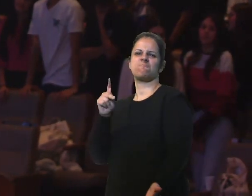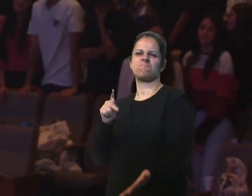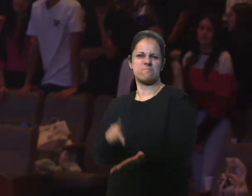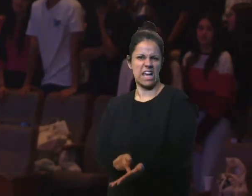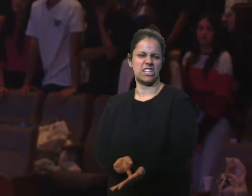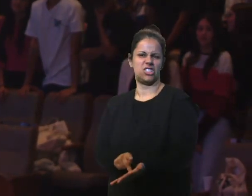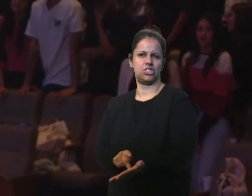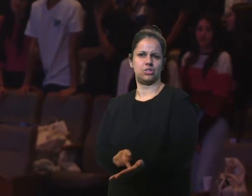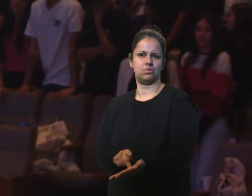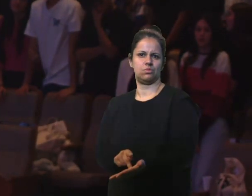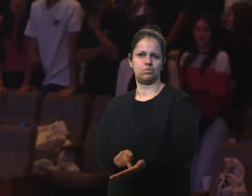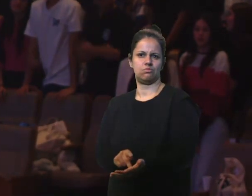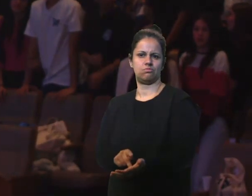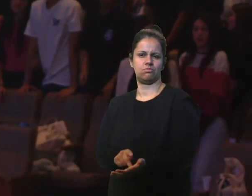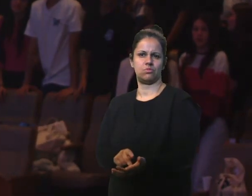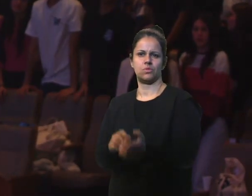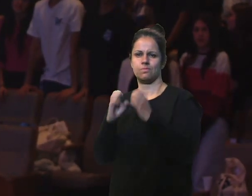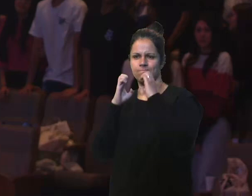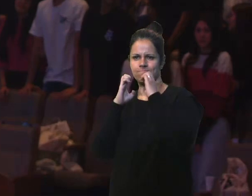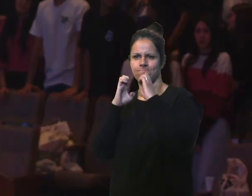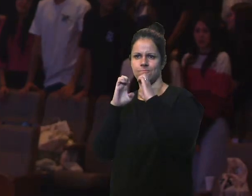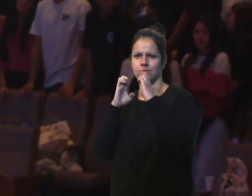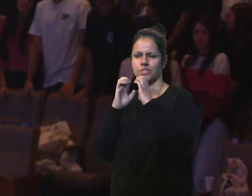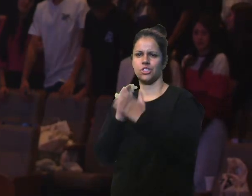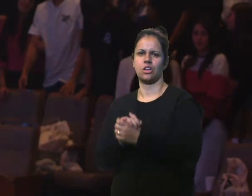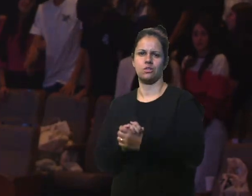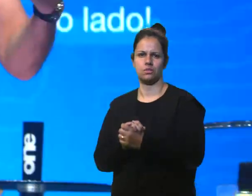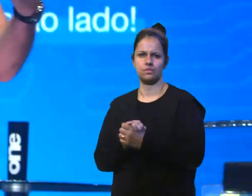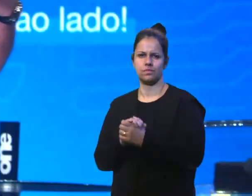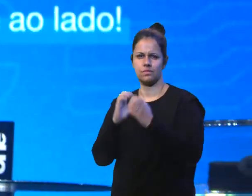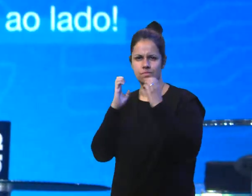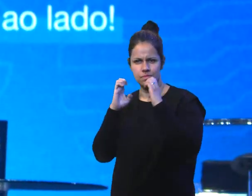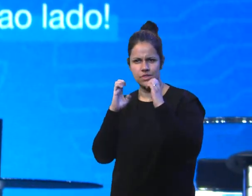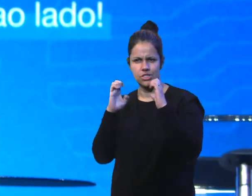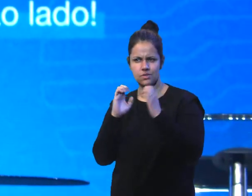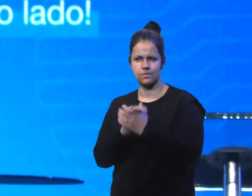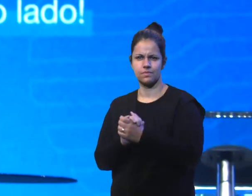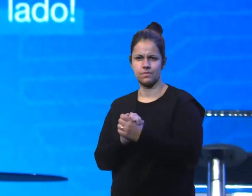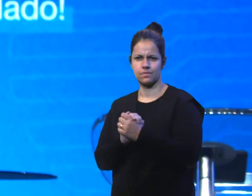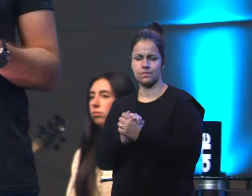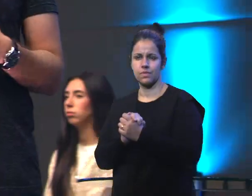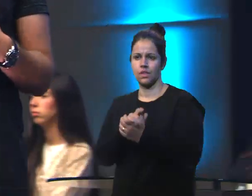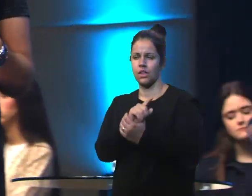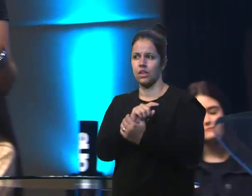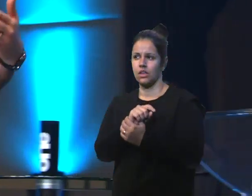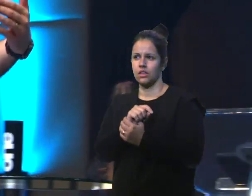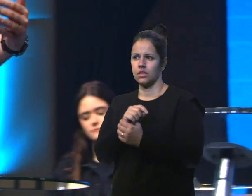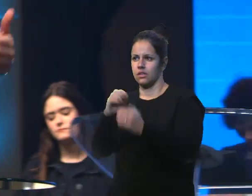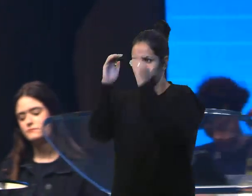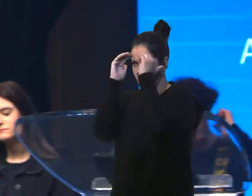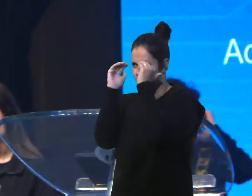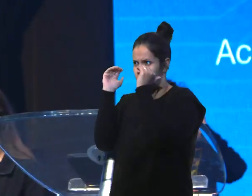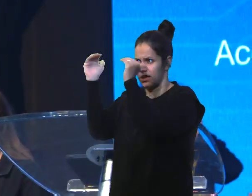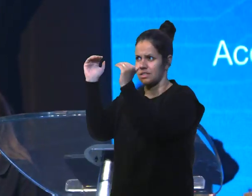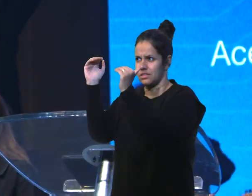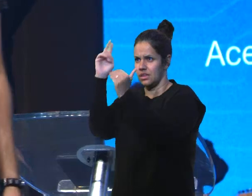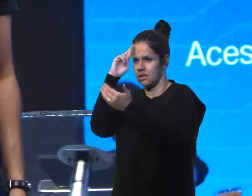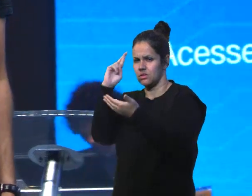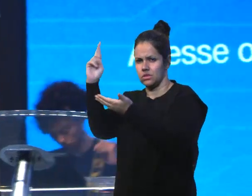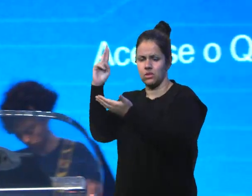de verdade. Estão dispostos a obedecer ao Senhor, custe o que